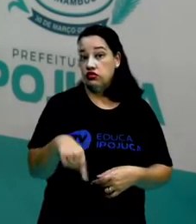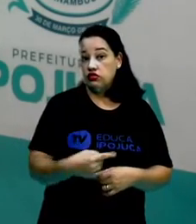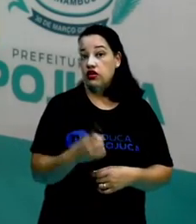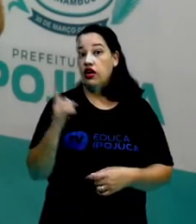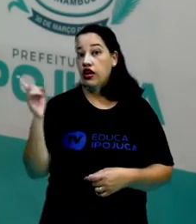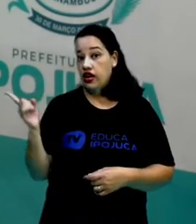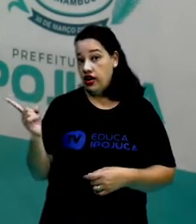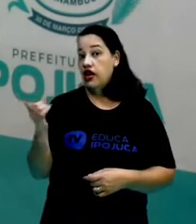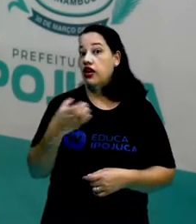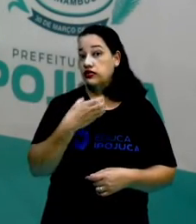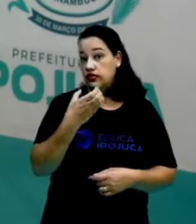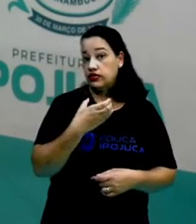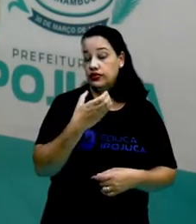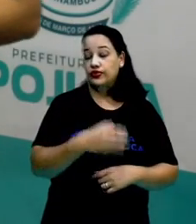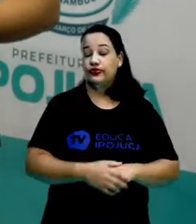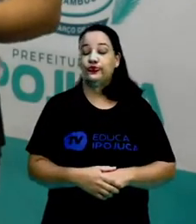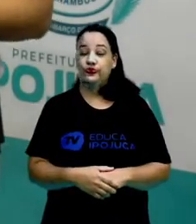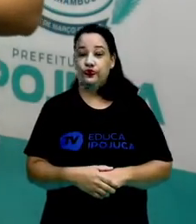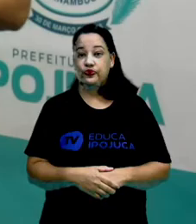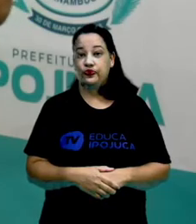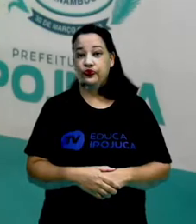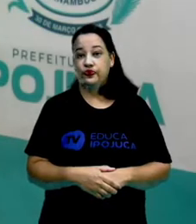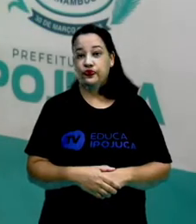condição de uma fruta e de uma maçã.